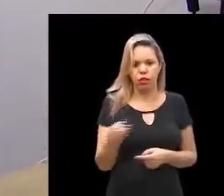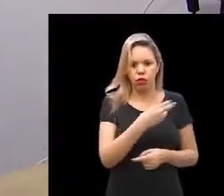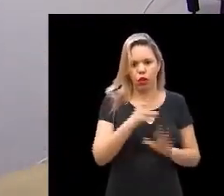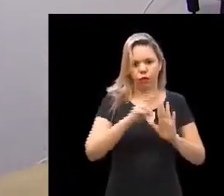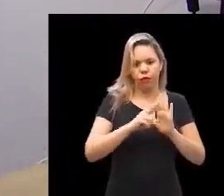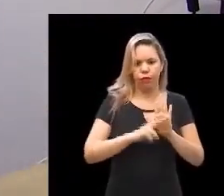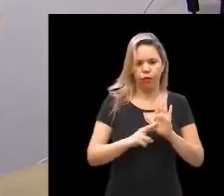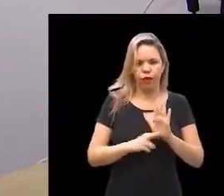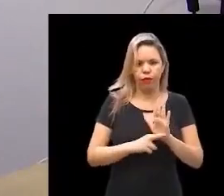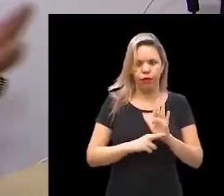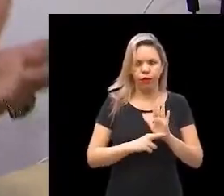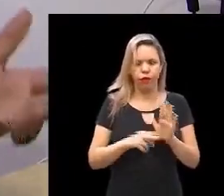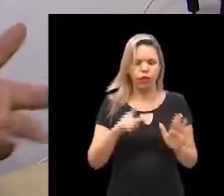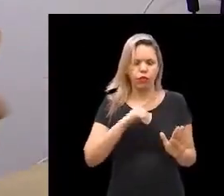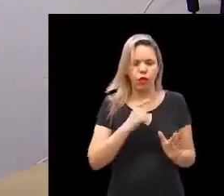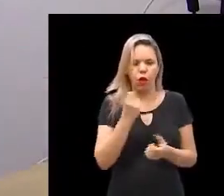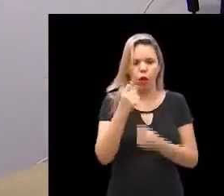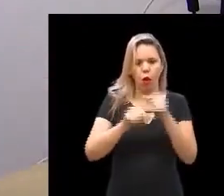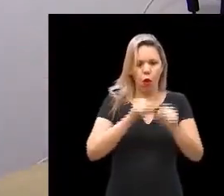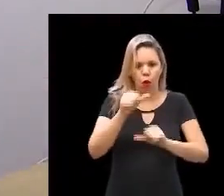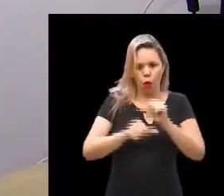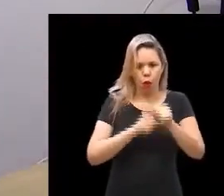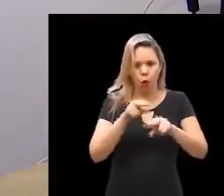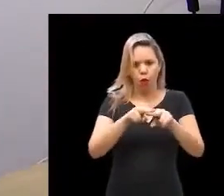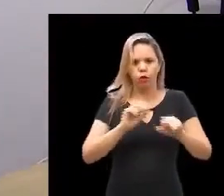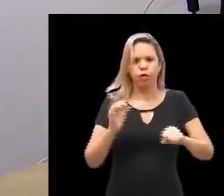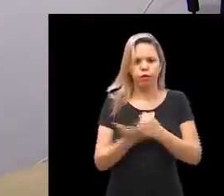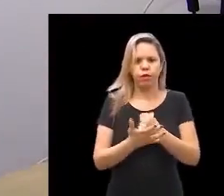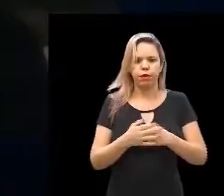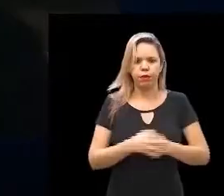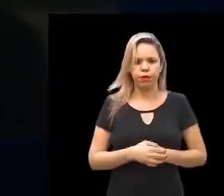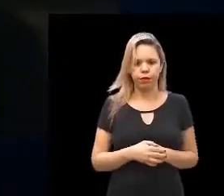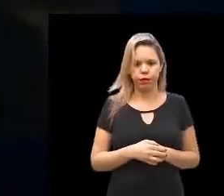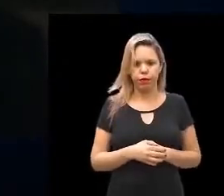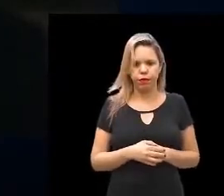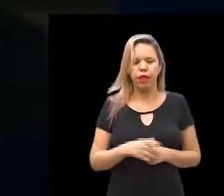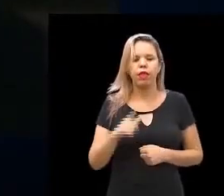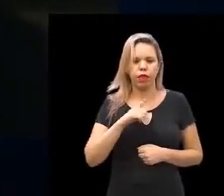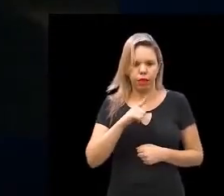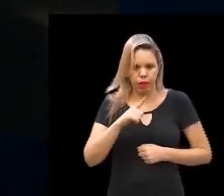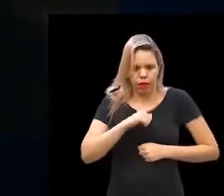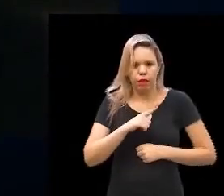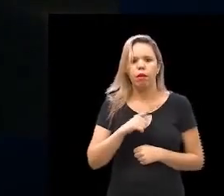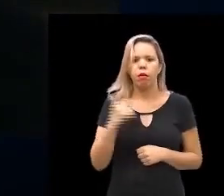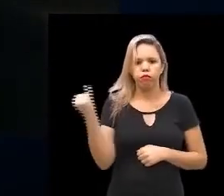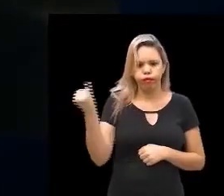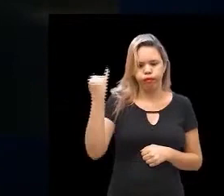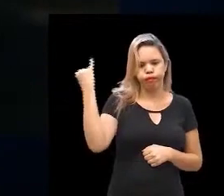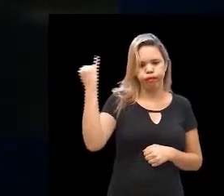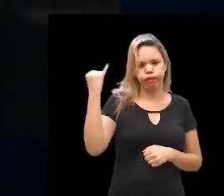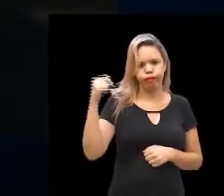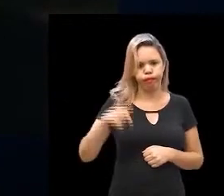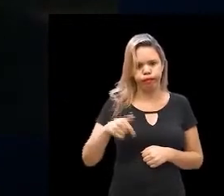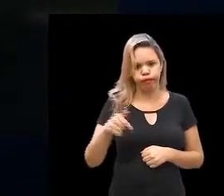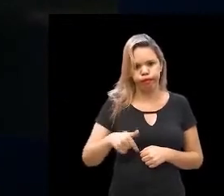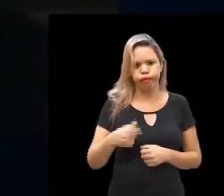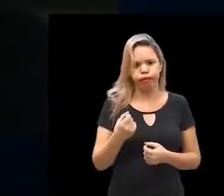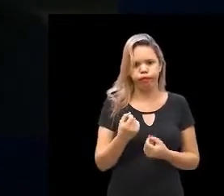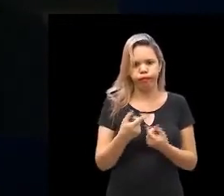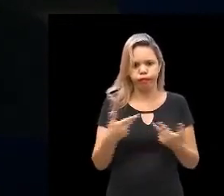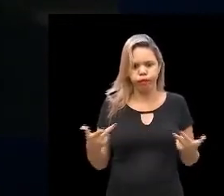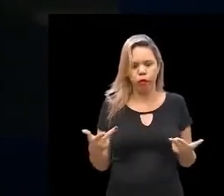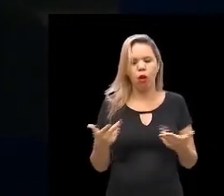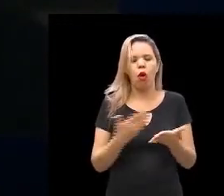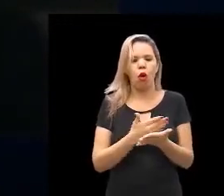novas regras e ainda tivemos algumas mudanças devido à pandemia. Houve uma mudança muito importante aqui nessa